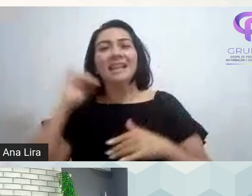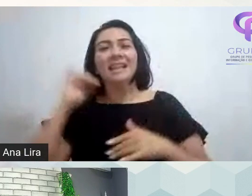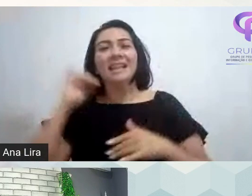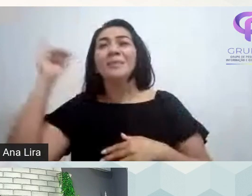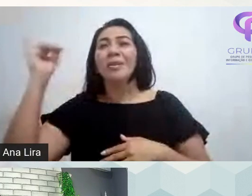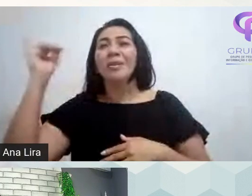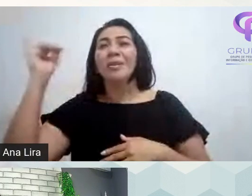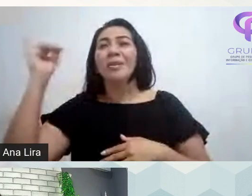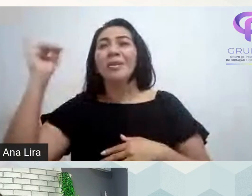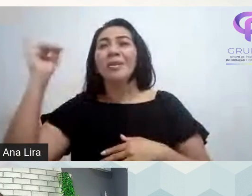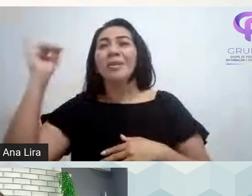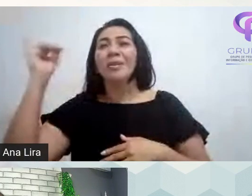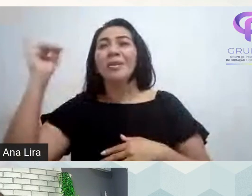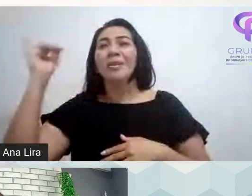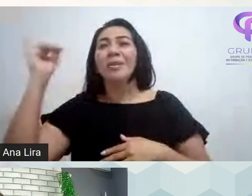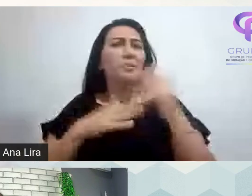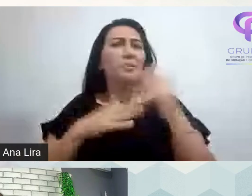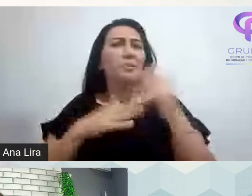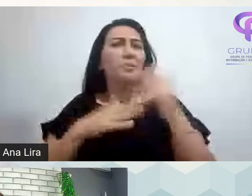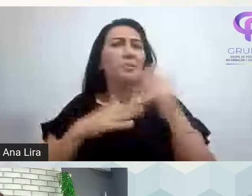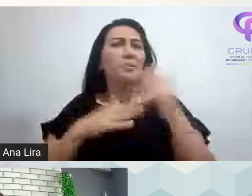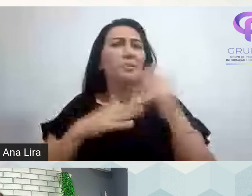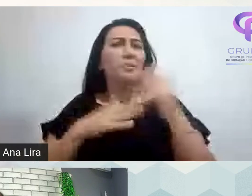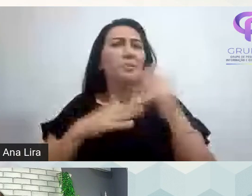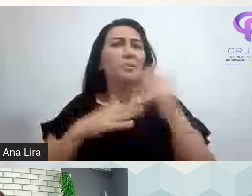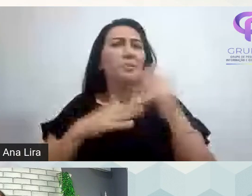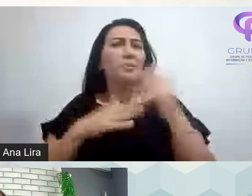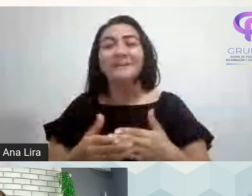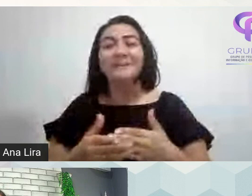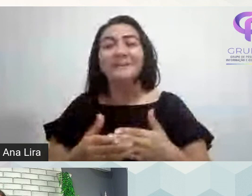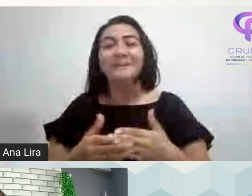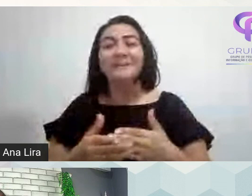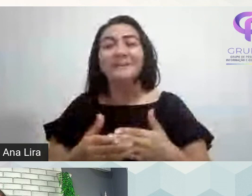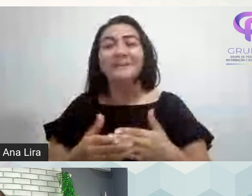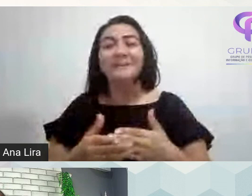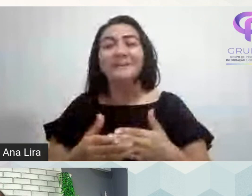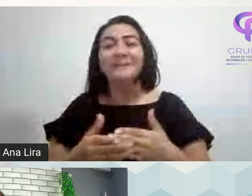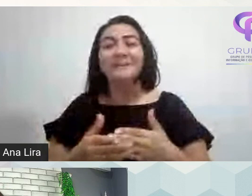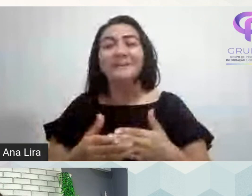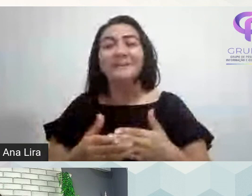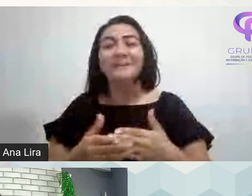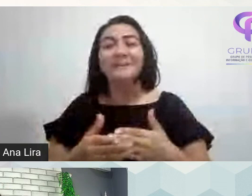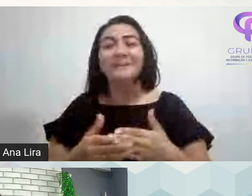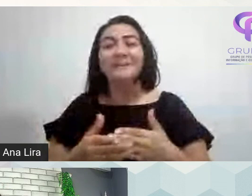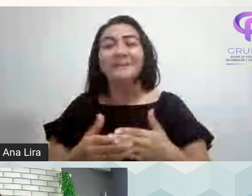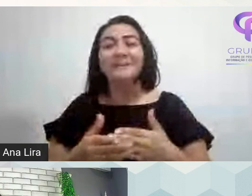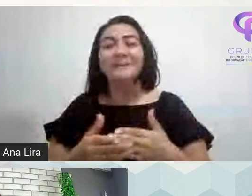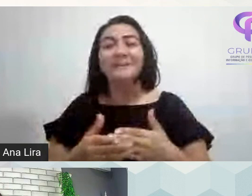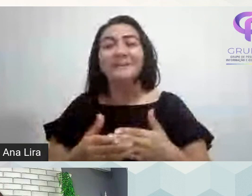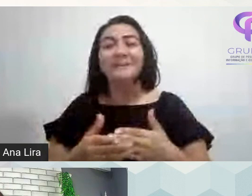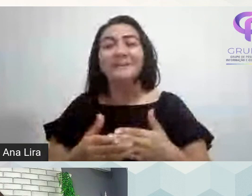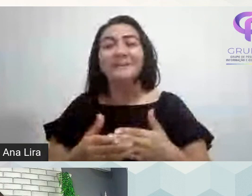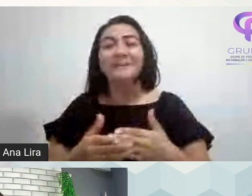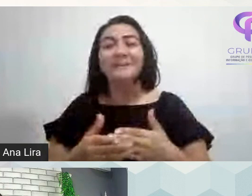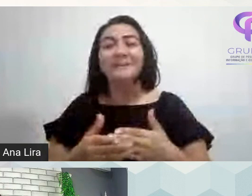muito obrigada. E claro, eu fico à disposição para uma próxima oportunidade. Se um dia, né, professora Guilhermina, se